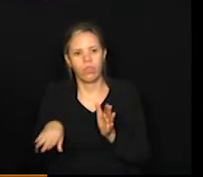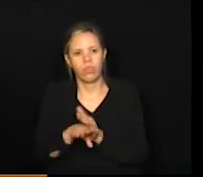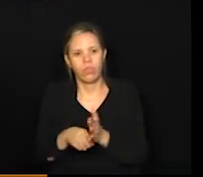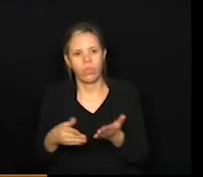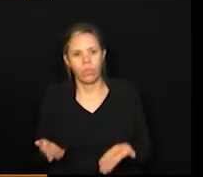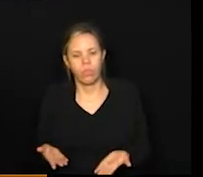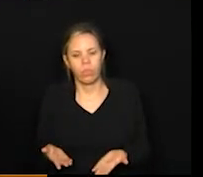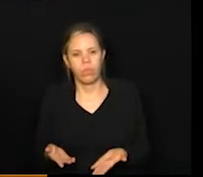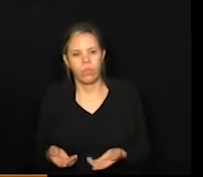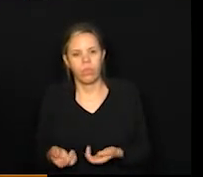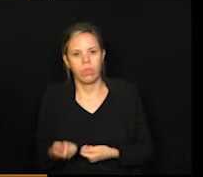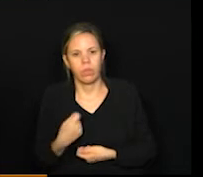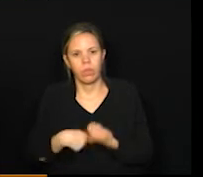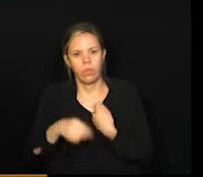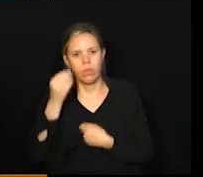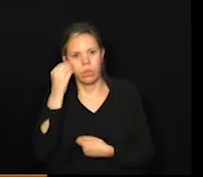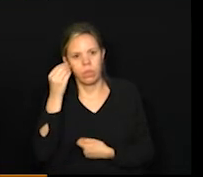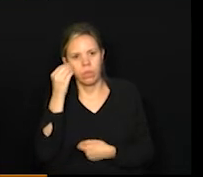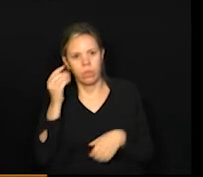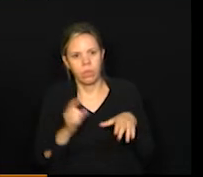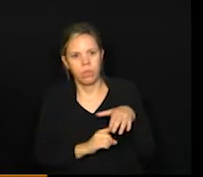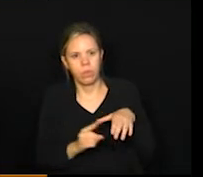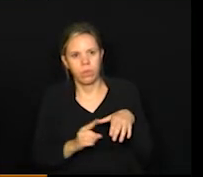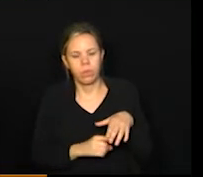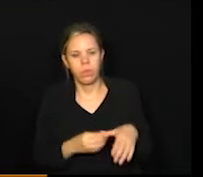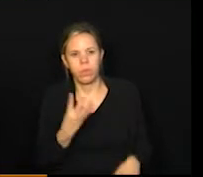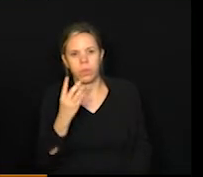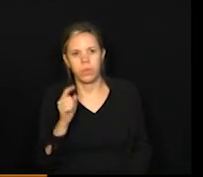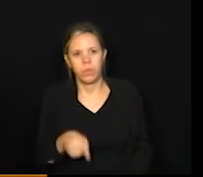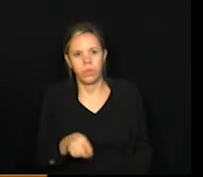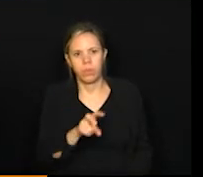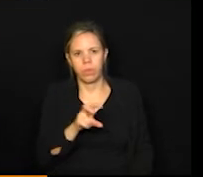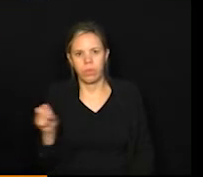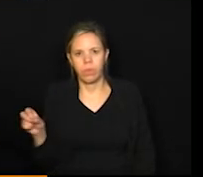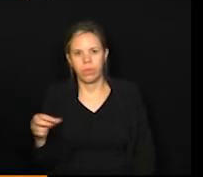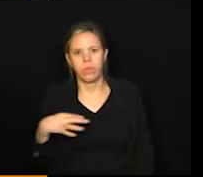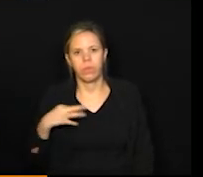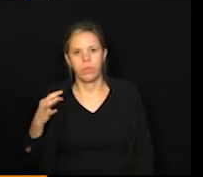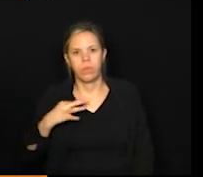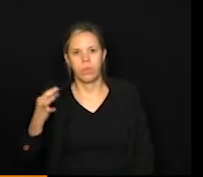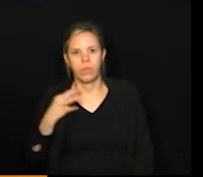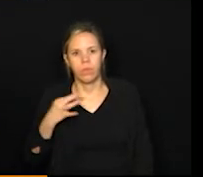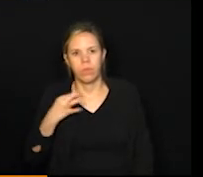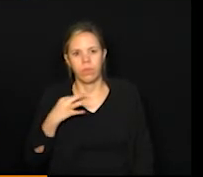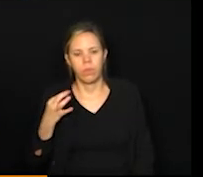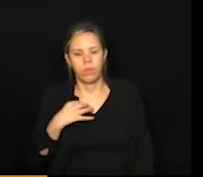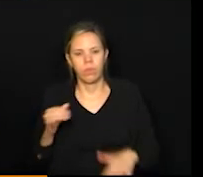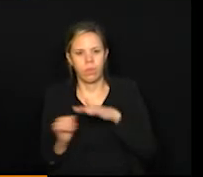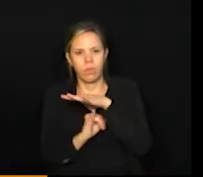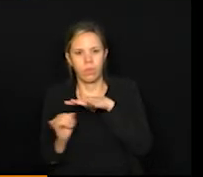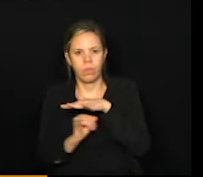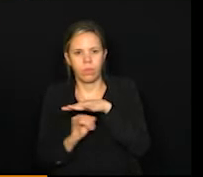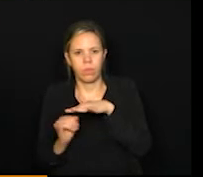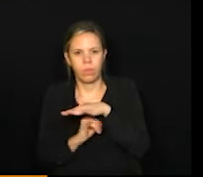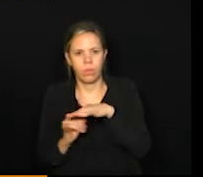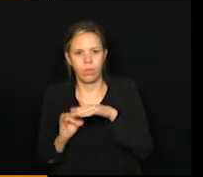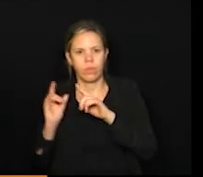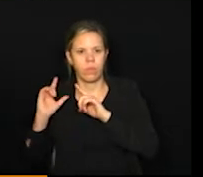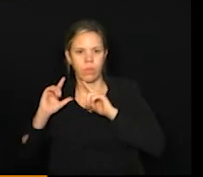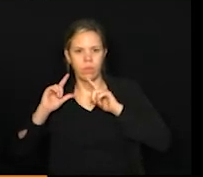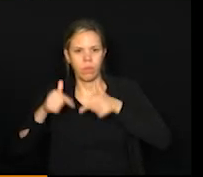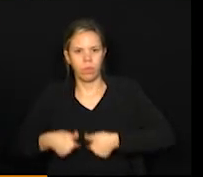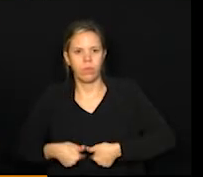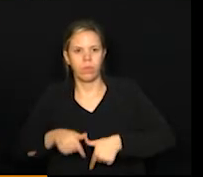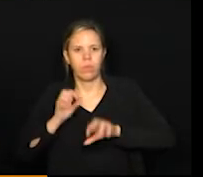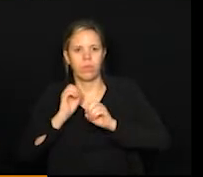essa coordenação dos testes clínicos com 4.500 voluntários do Instituto Israelita de